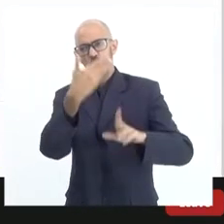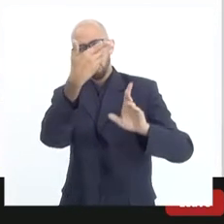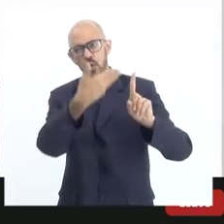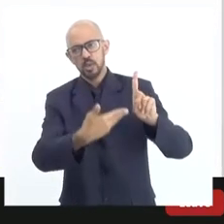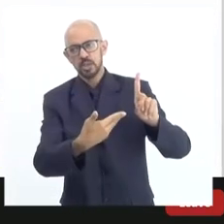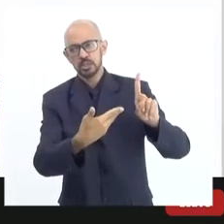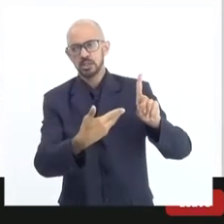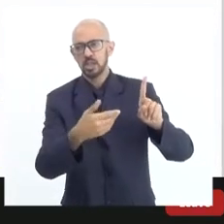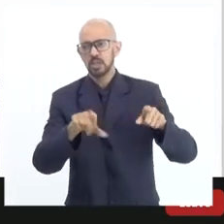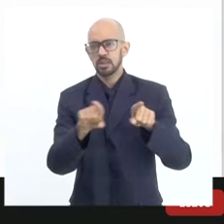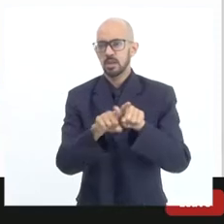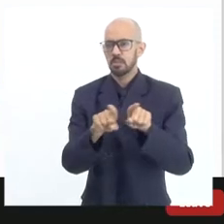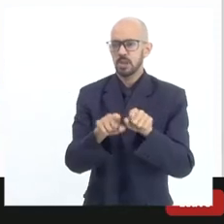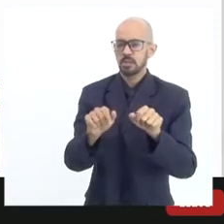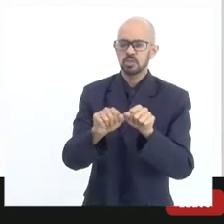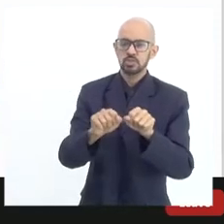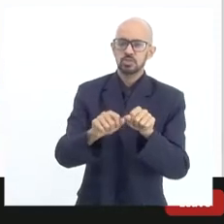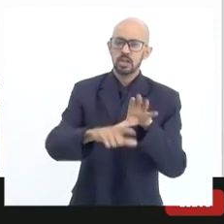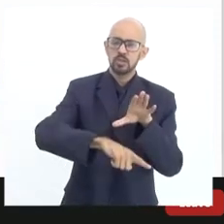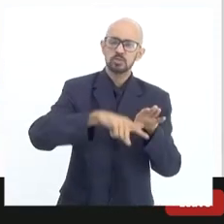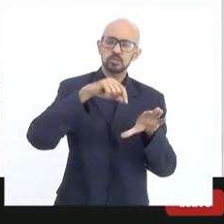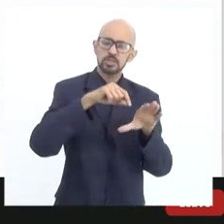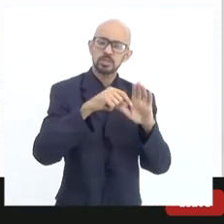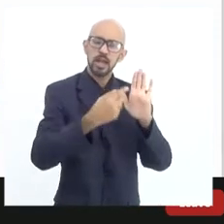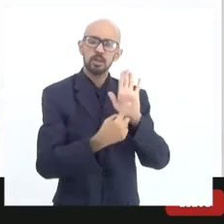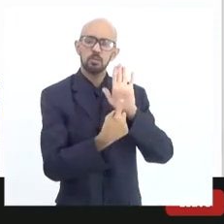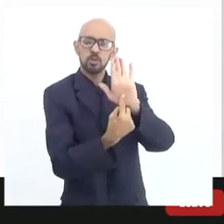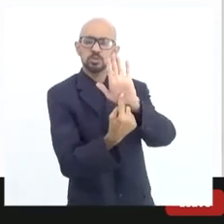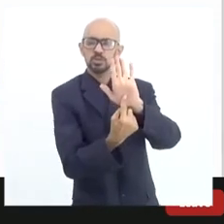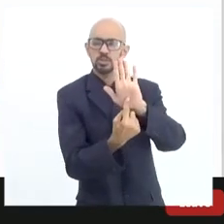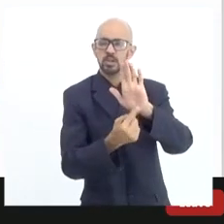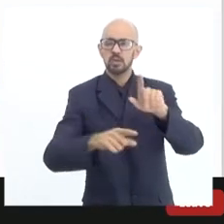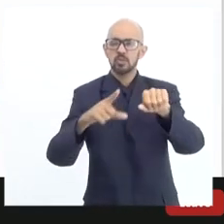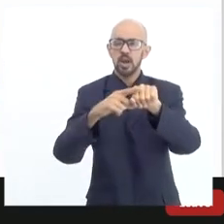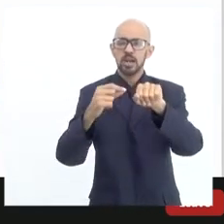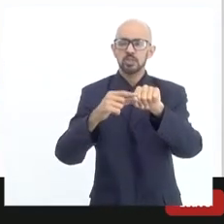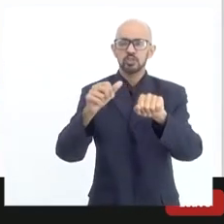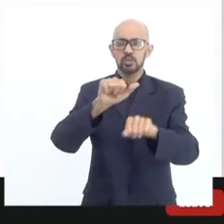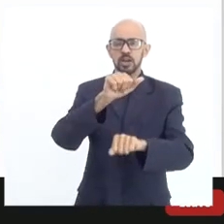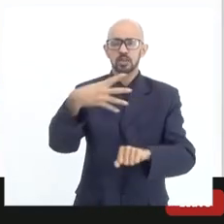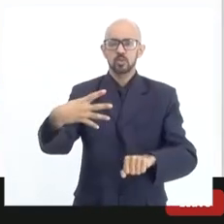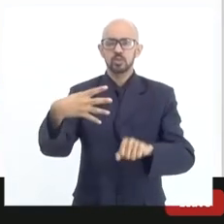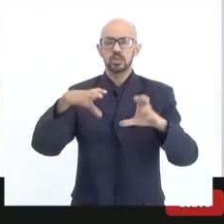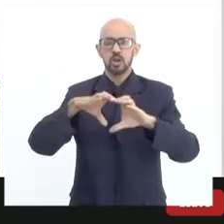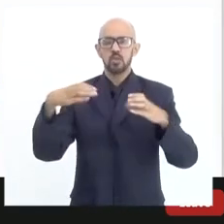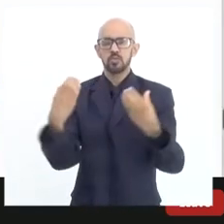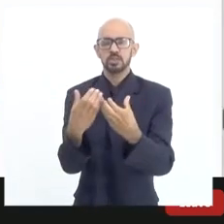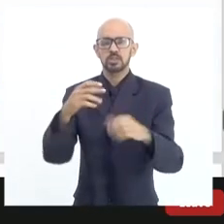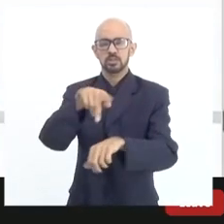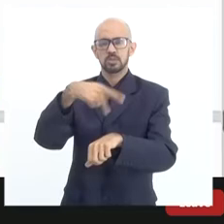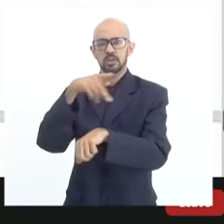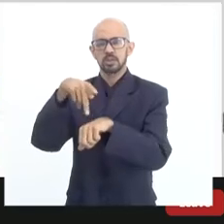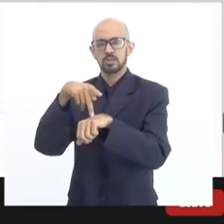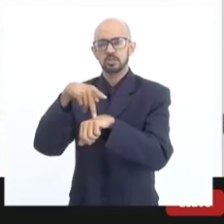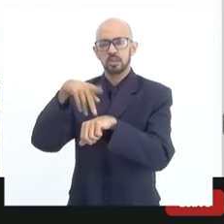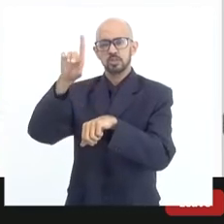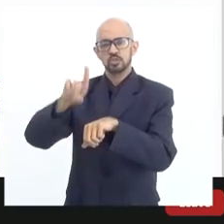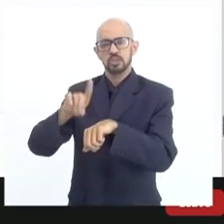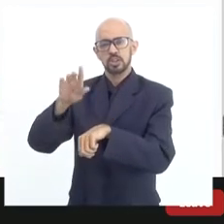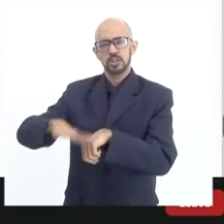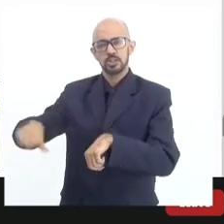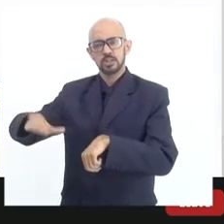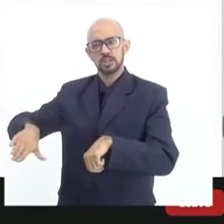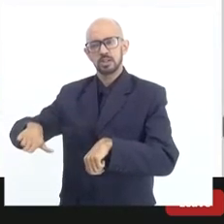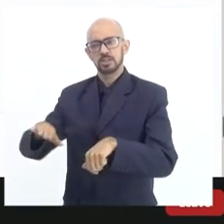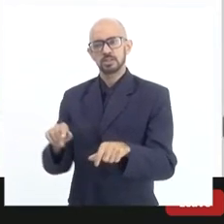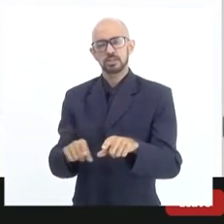cards individuais, destacando aqui o artigo 14 da Convenção Internacional dos Direitos da Criança, que